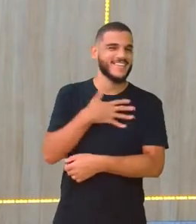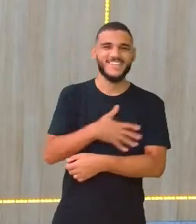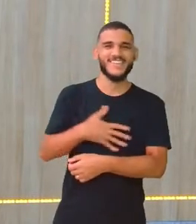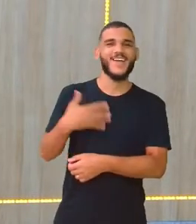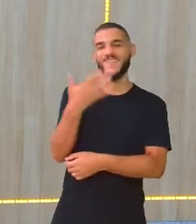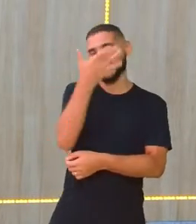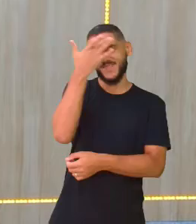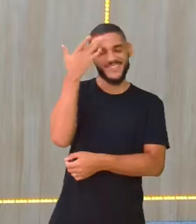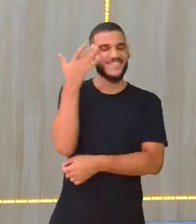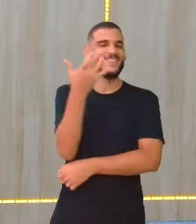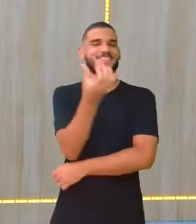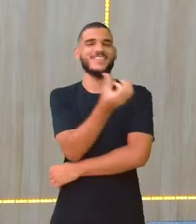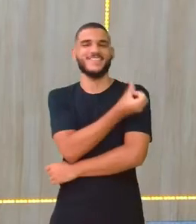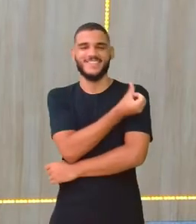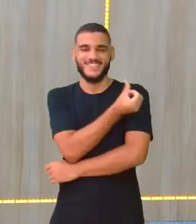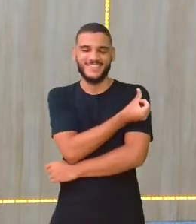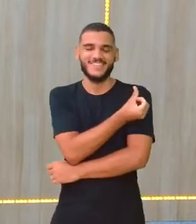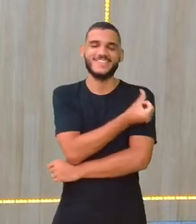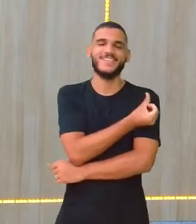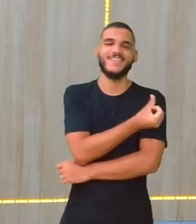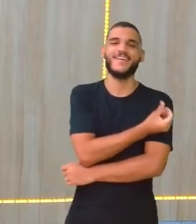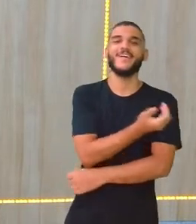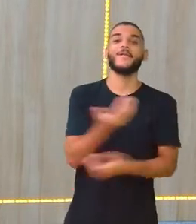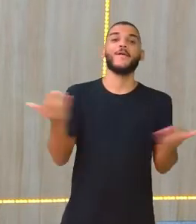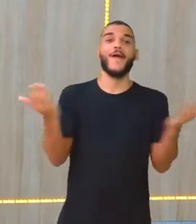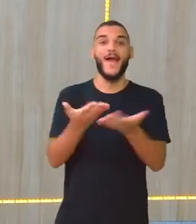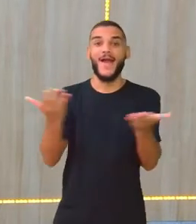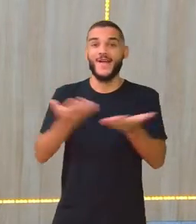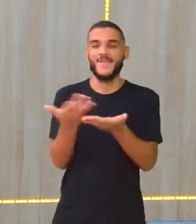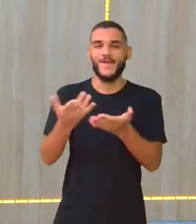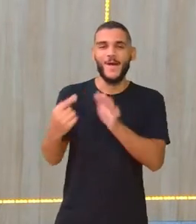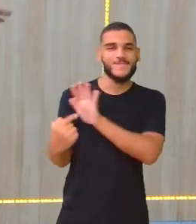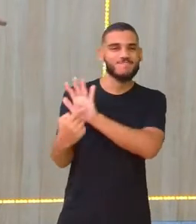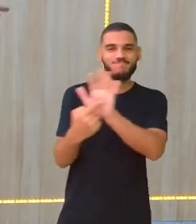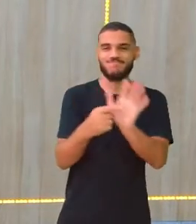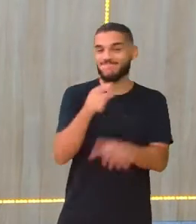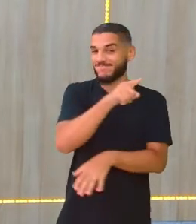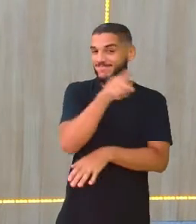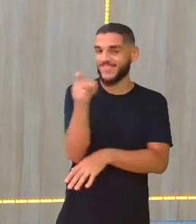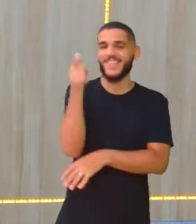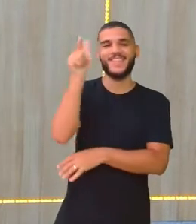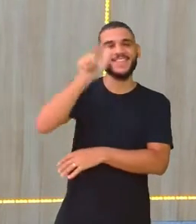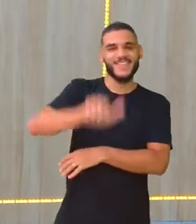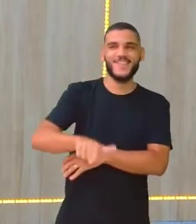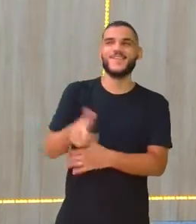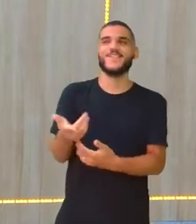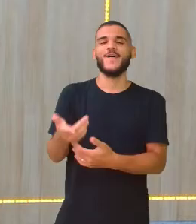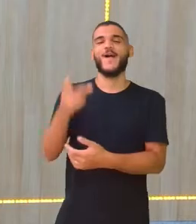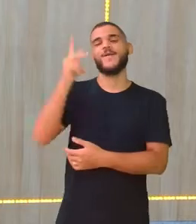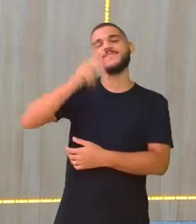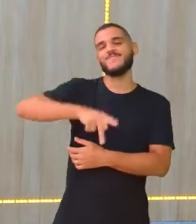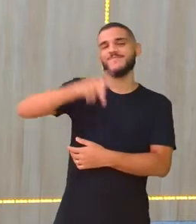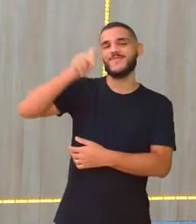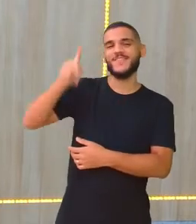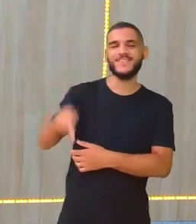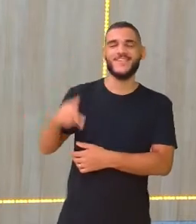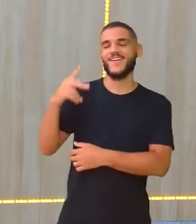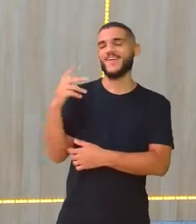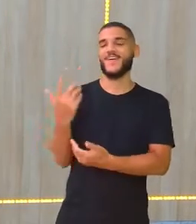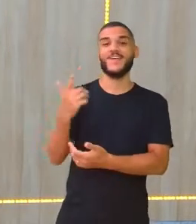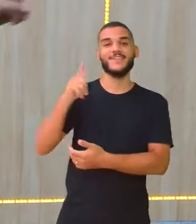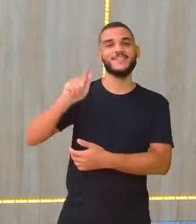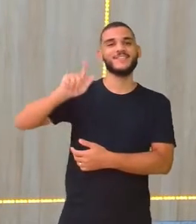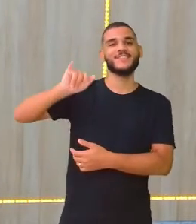pessoal do sexto ano, chegando aqui na sua tela, mais uma vez, o professor